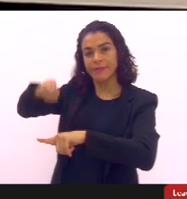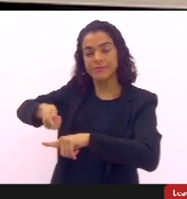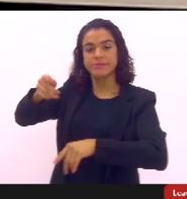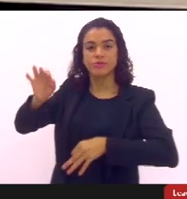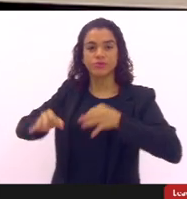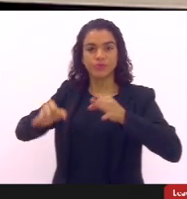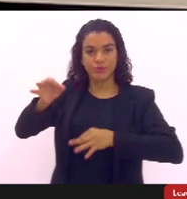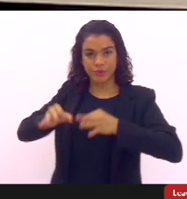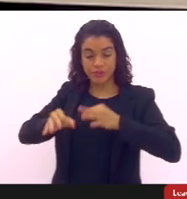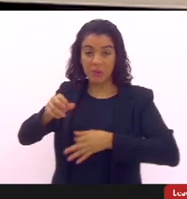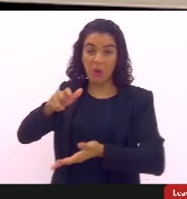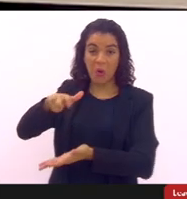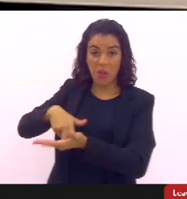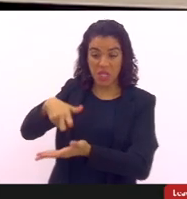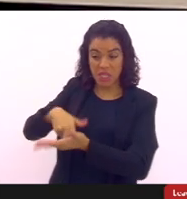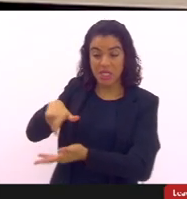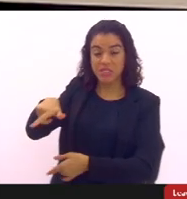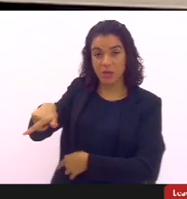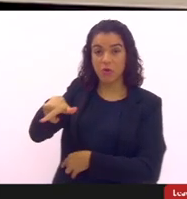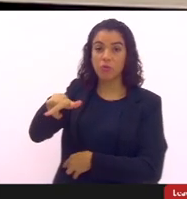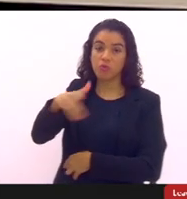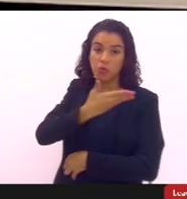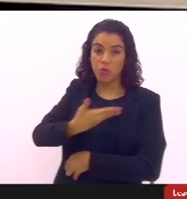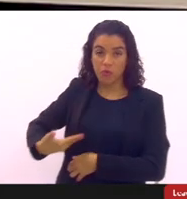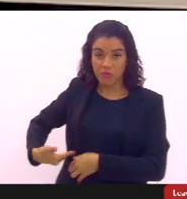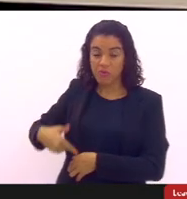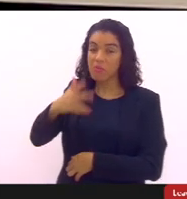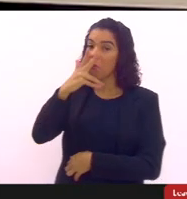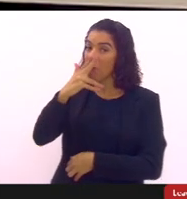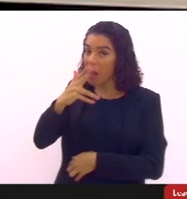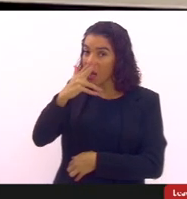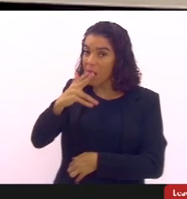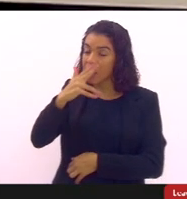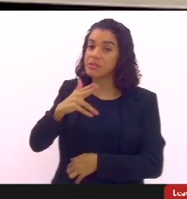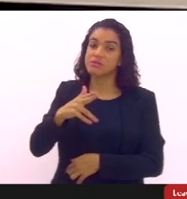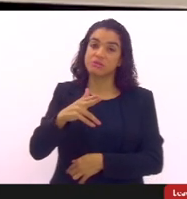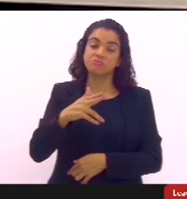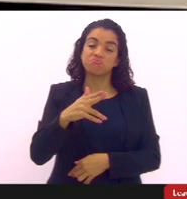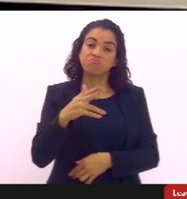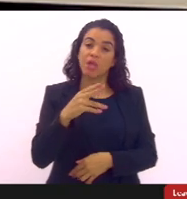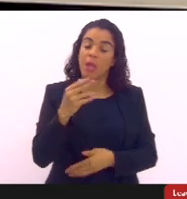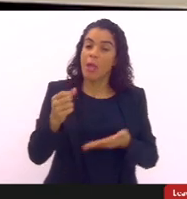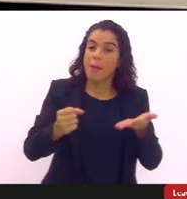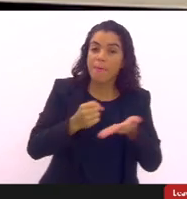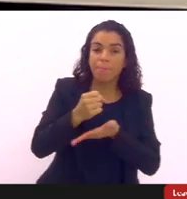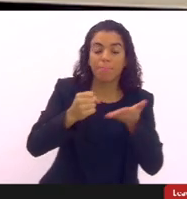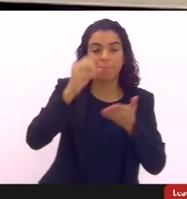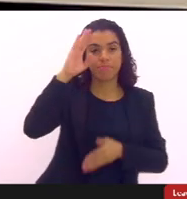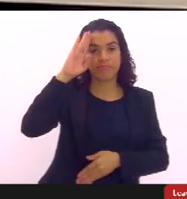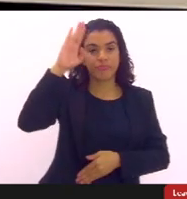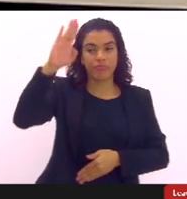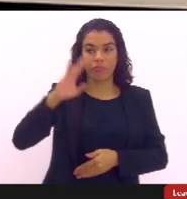Essa condenação me parece que é absolutamente fundamental para qualquer